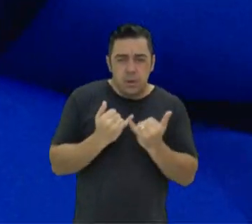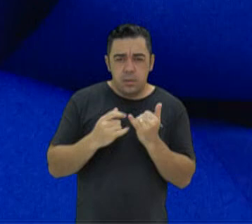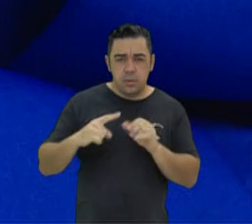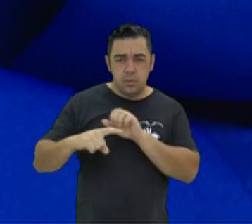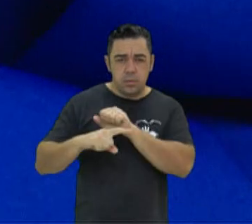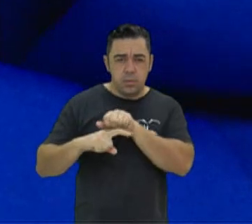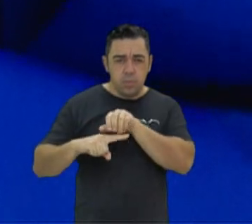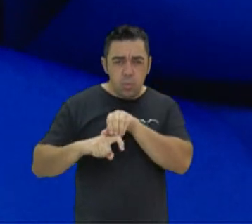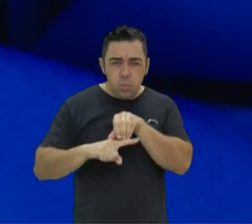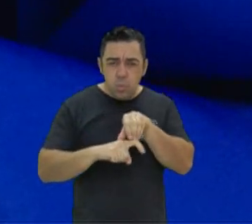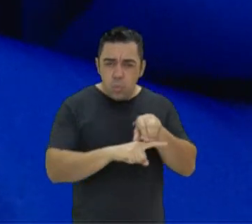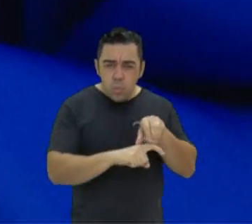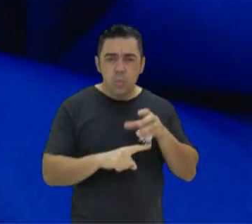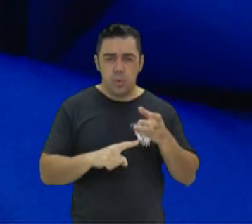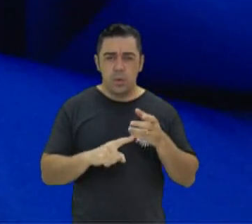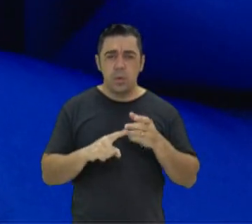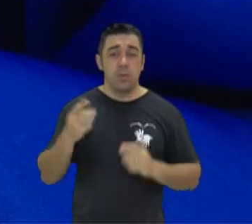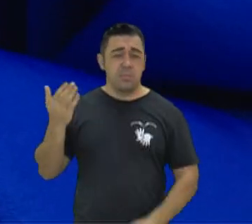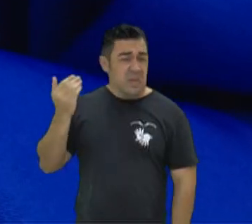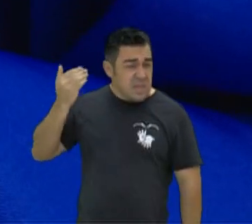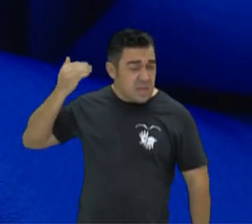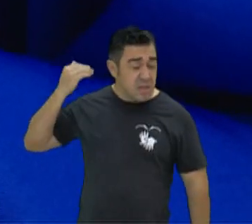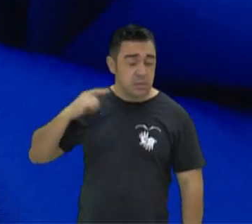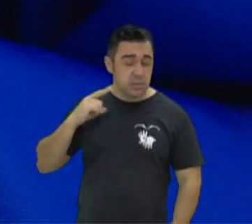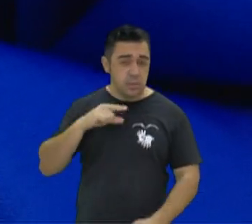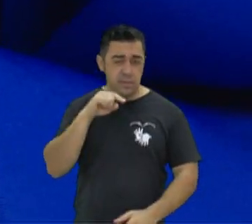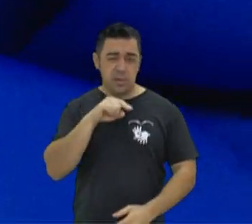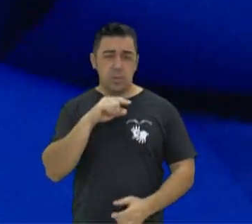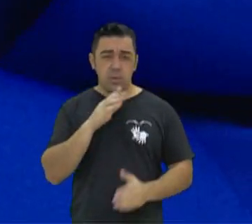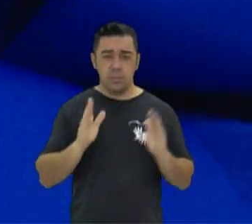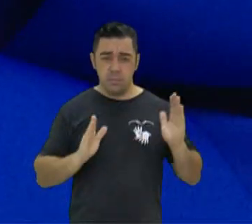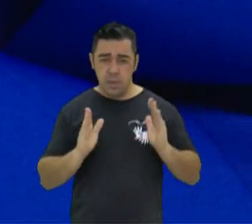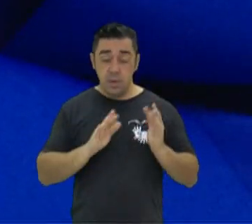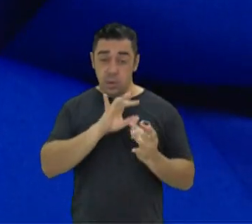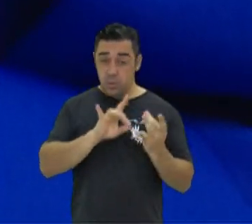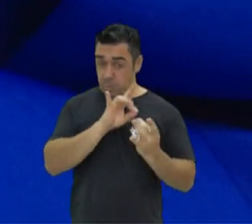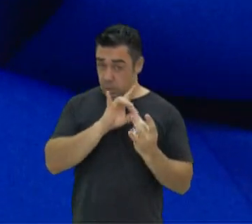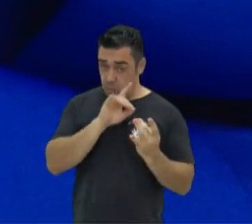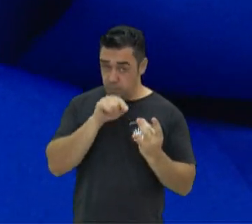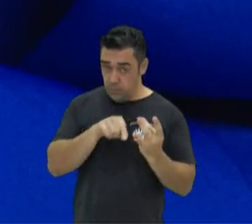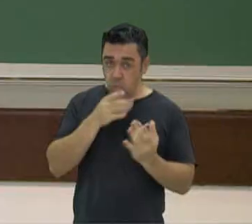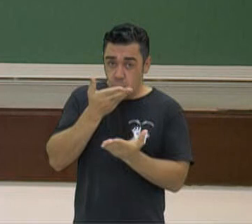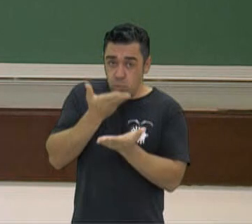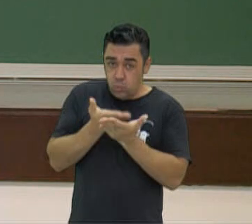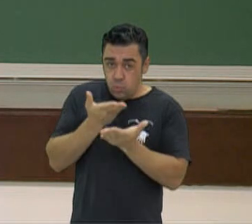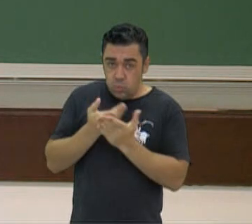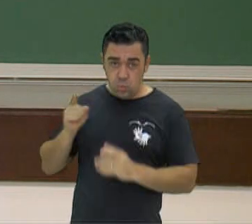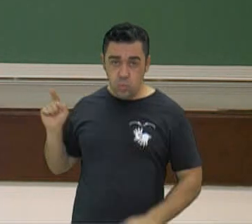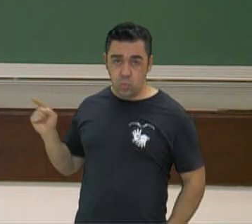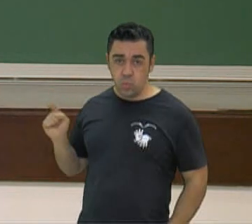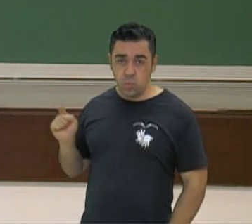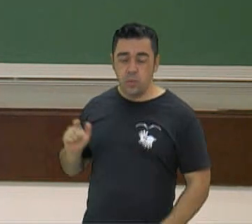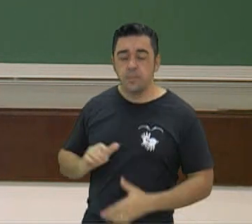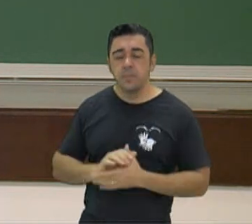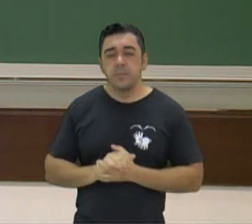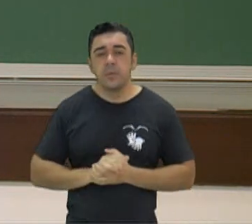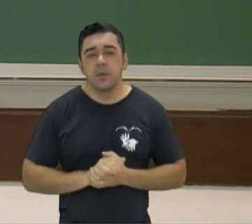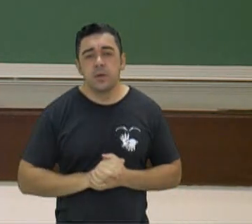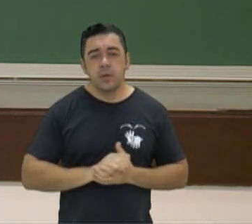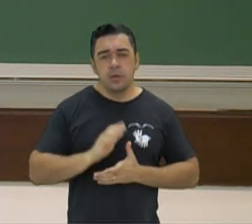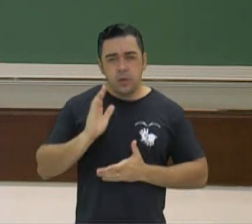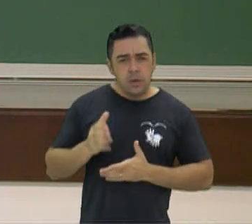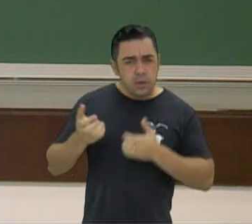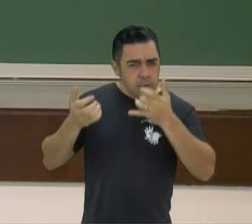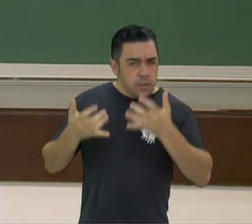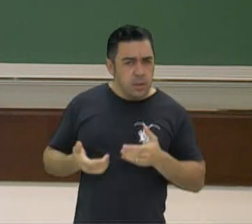atrás e que é bem importante. Ele apareceu numa época específica, então é um fóssil que a gente geralmente estuda bastante também, tá? Então, a gente até